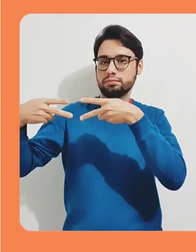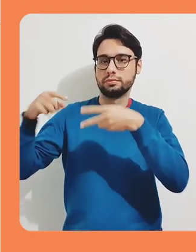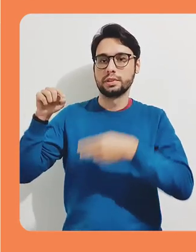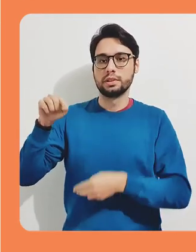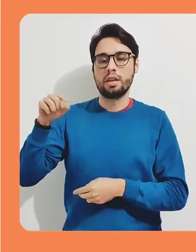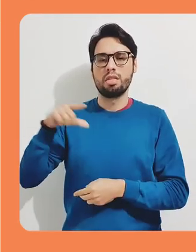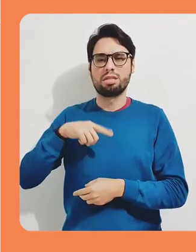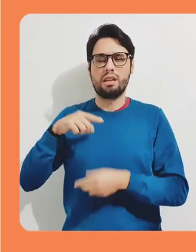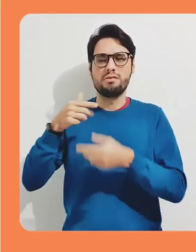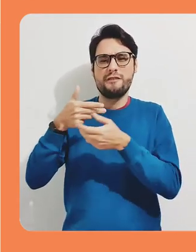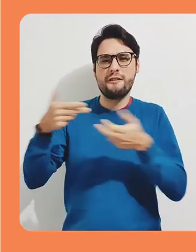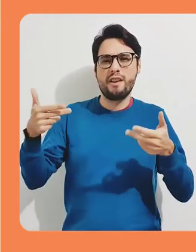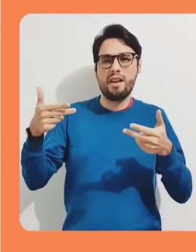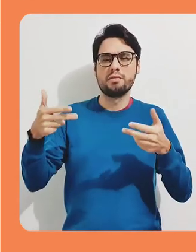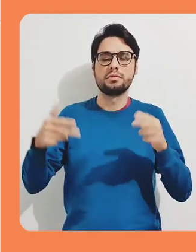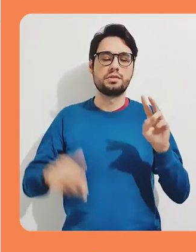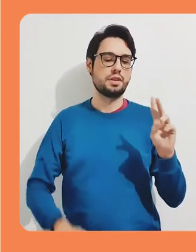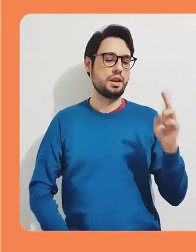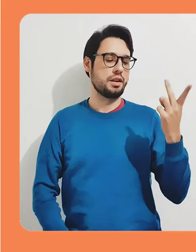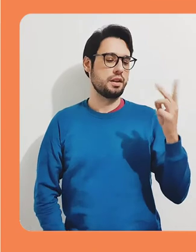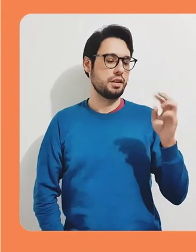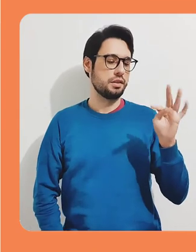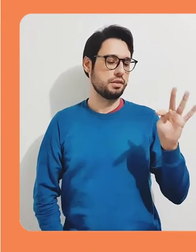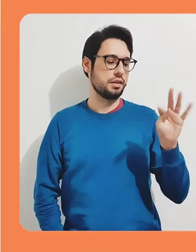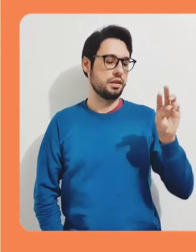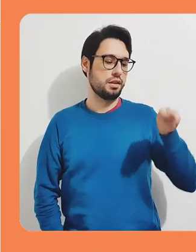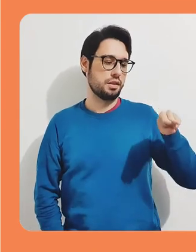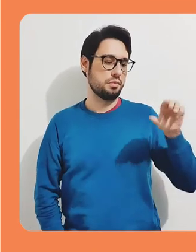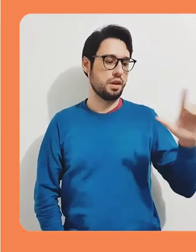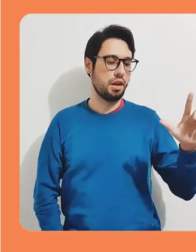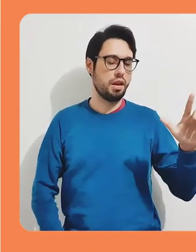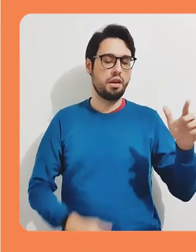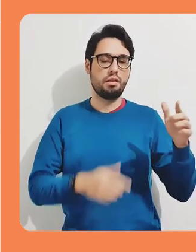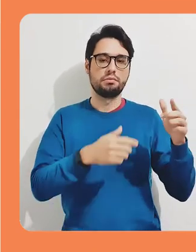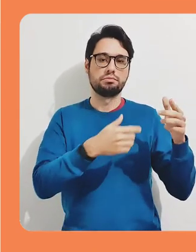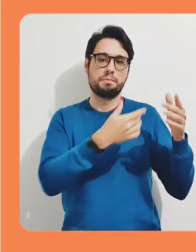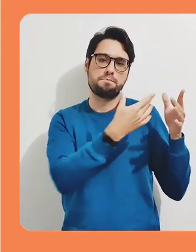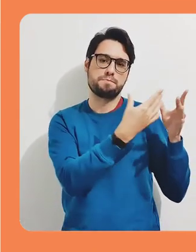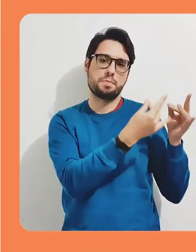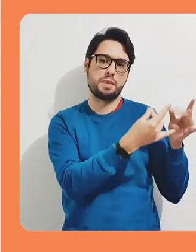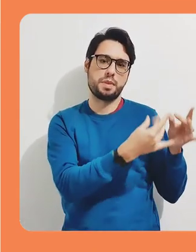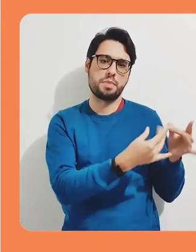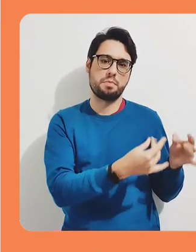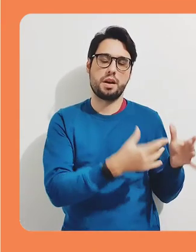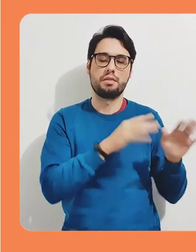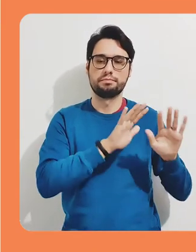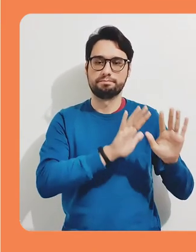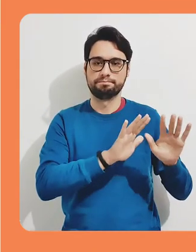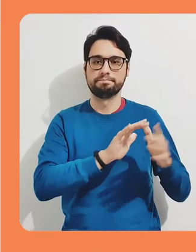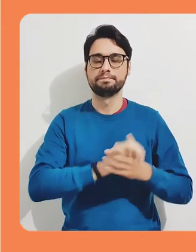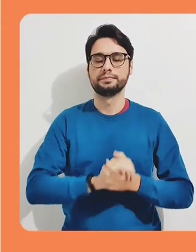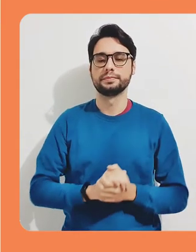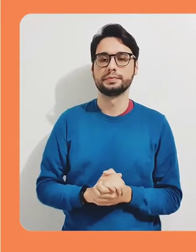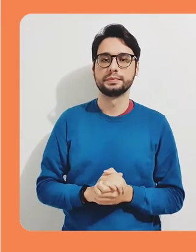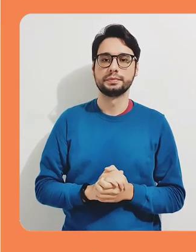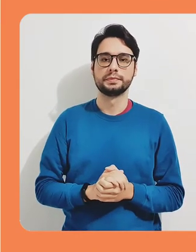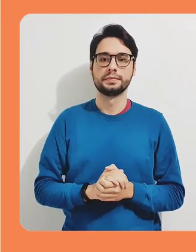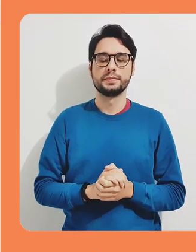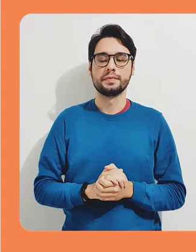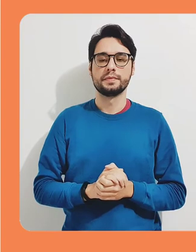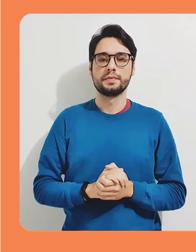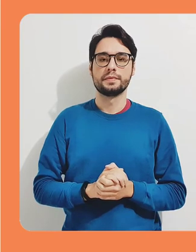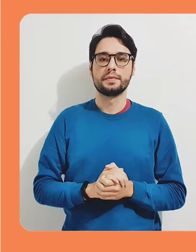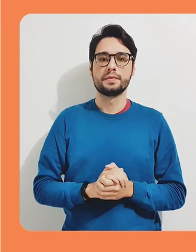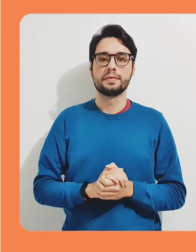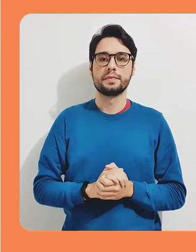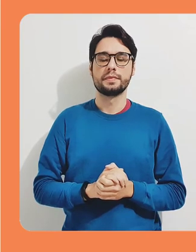HTML, basta procurar por esse botão. Se você clicar nesse botão, ele abre um